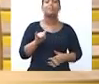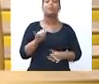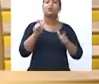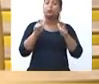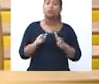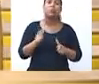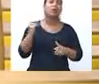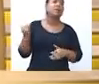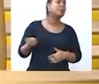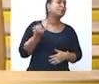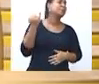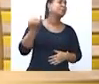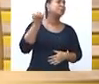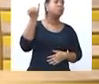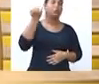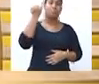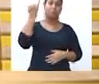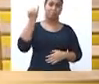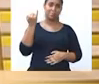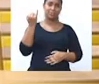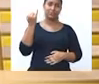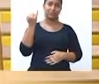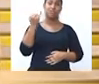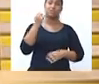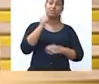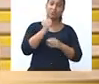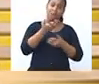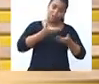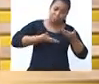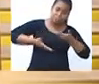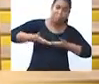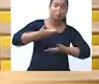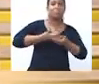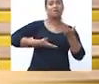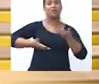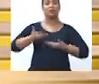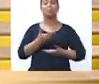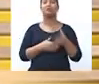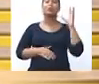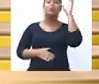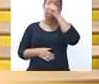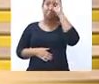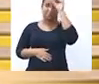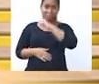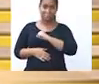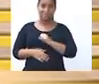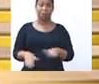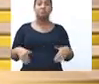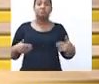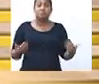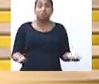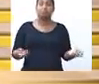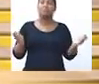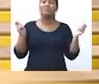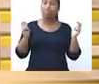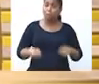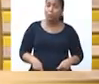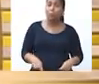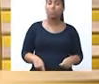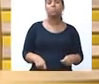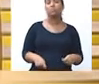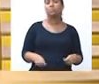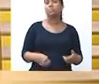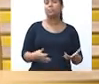lugar importante para essa questão da socialização e do aprendizado. Então, ela pode